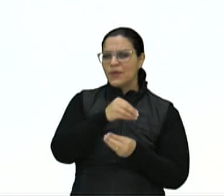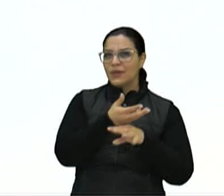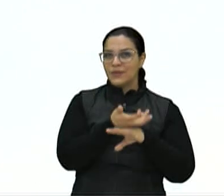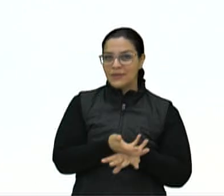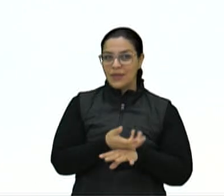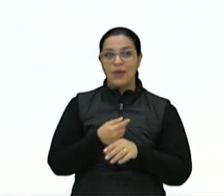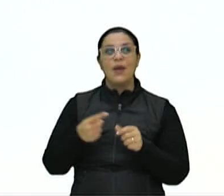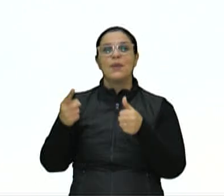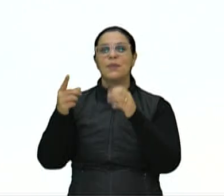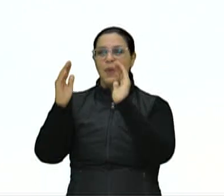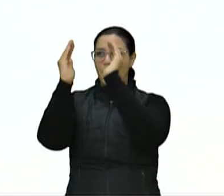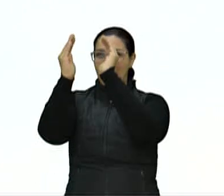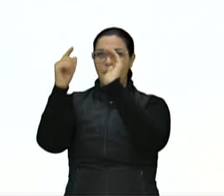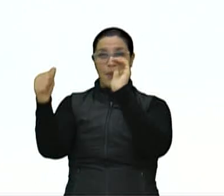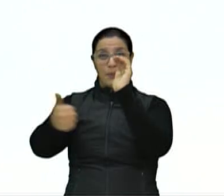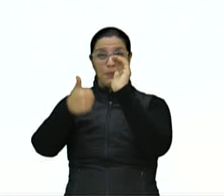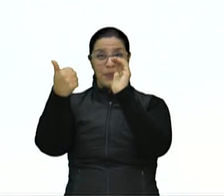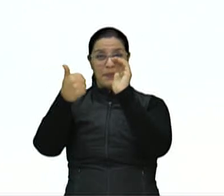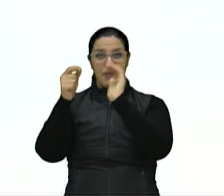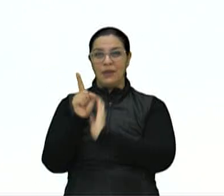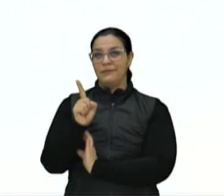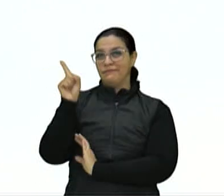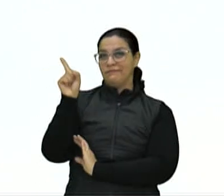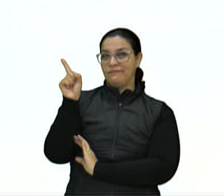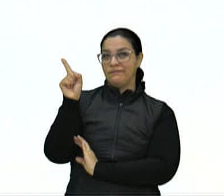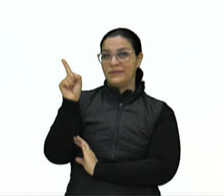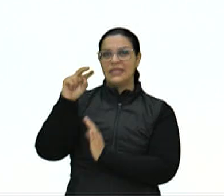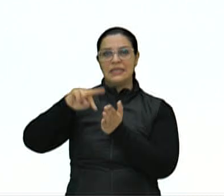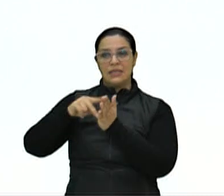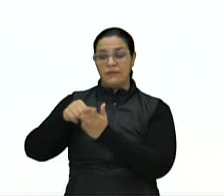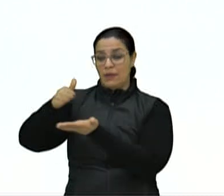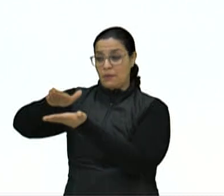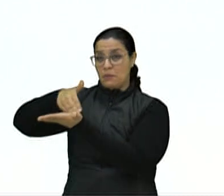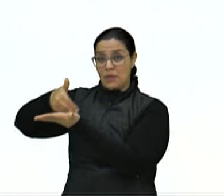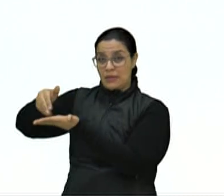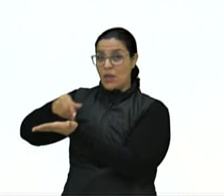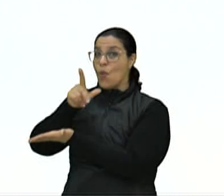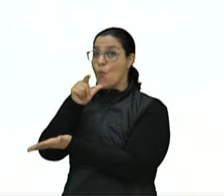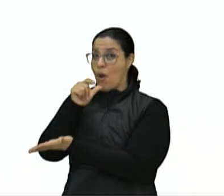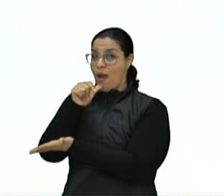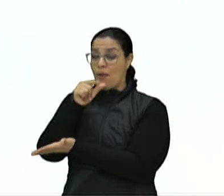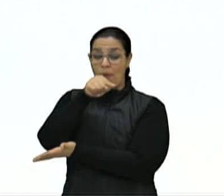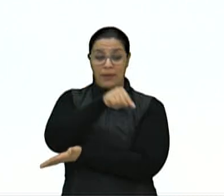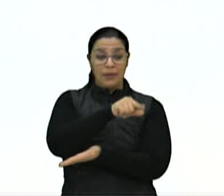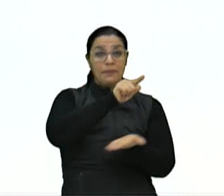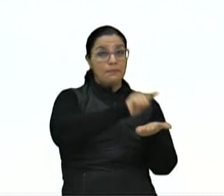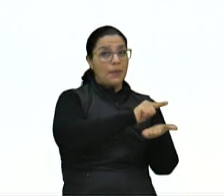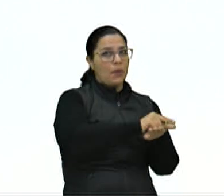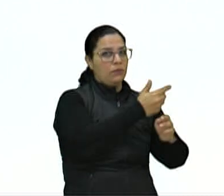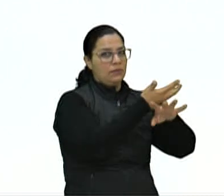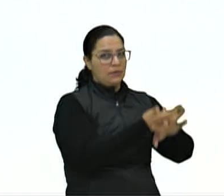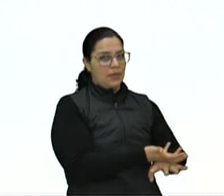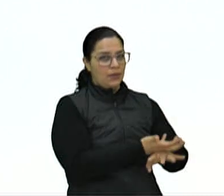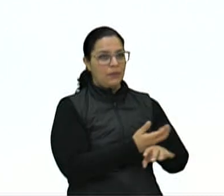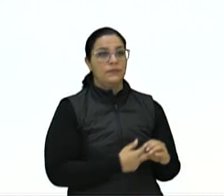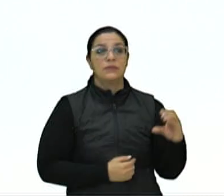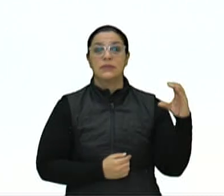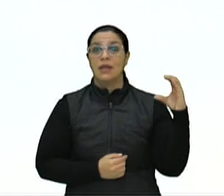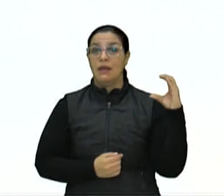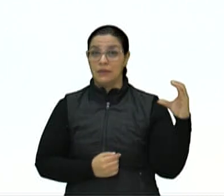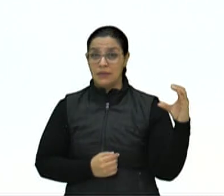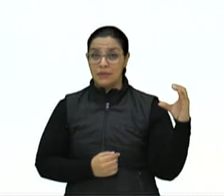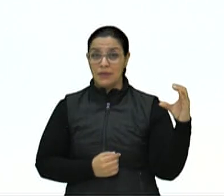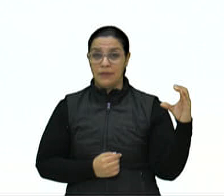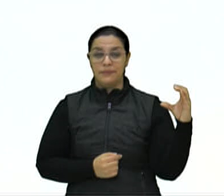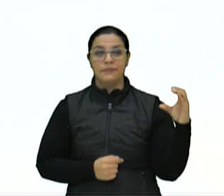corresponde ao primeiro item da segunda coluna, que é pincel carregado de água no papel seco. Terceiro